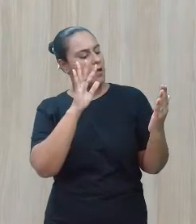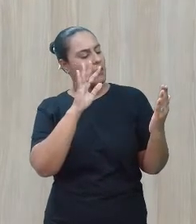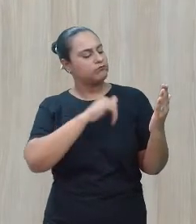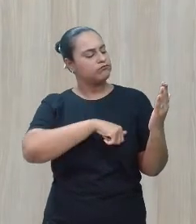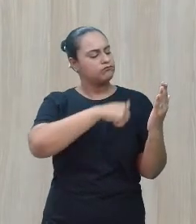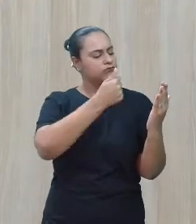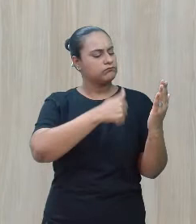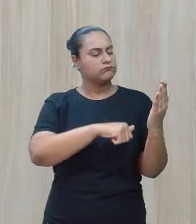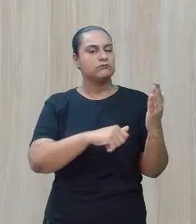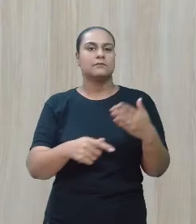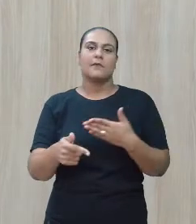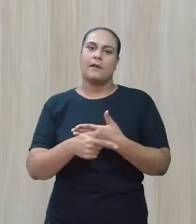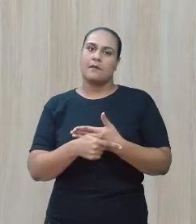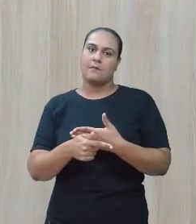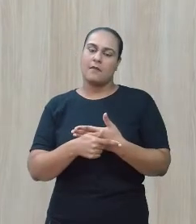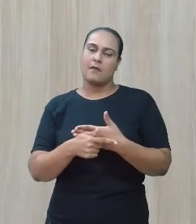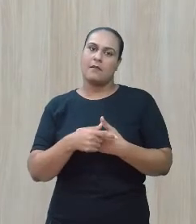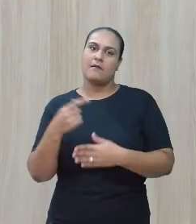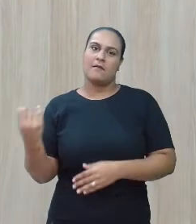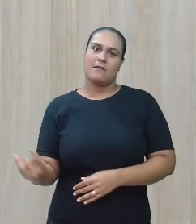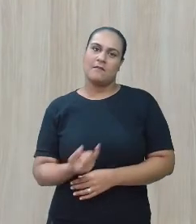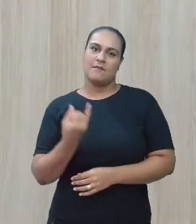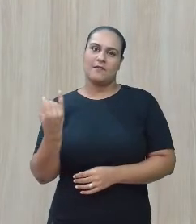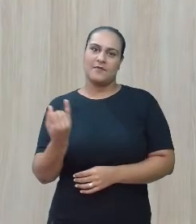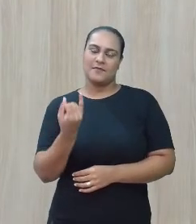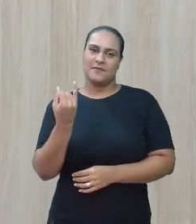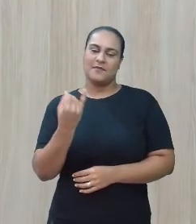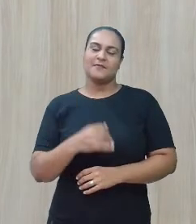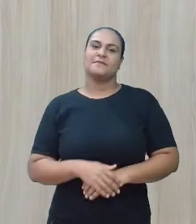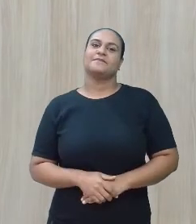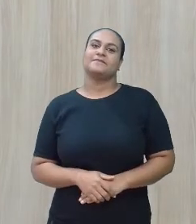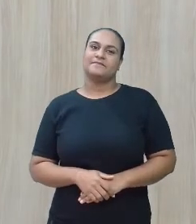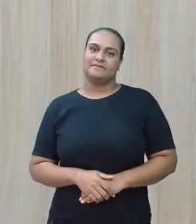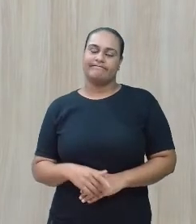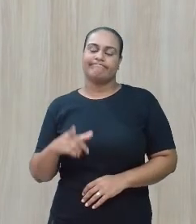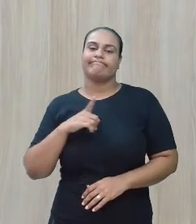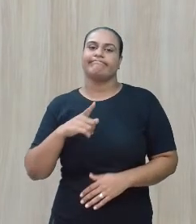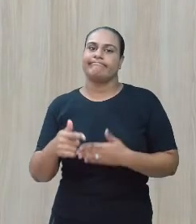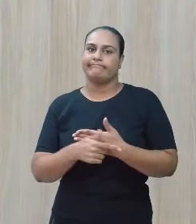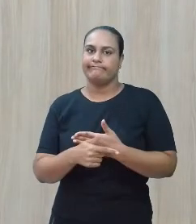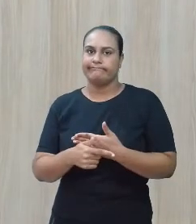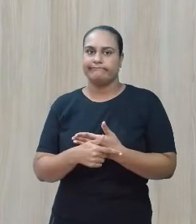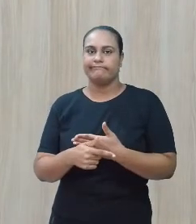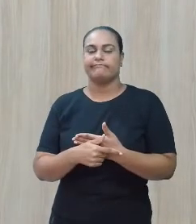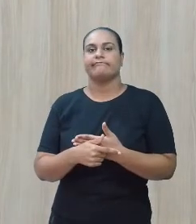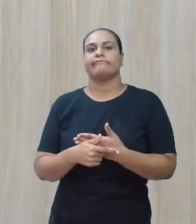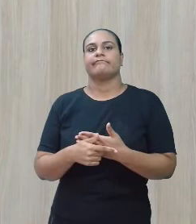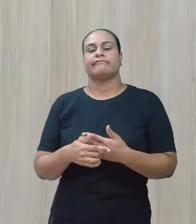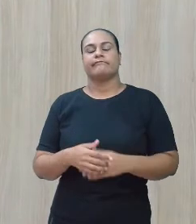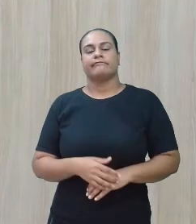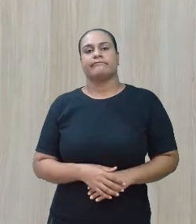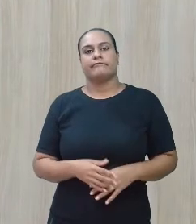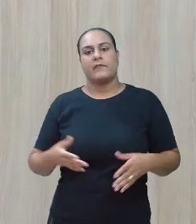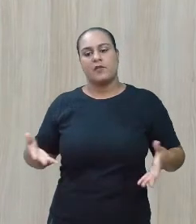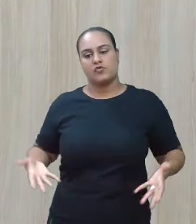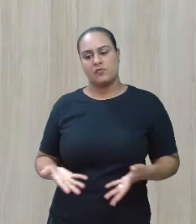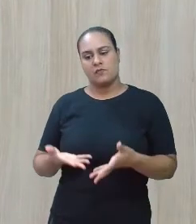tem um papel muito importante. Ela faz esse papel, não é, de gerar, não